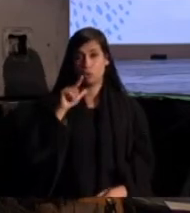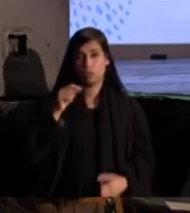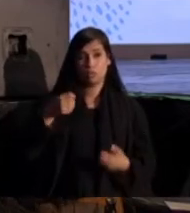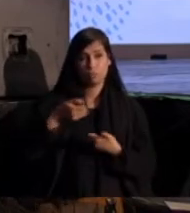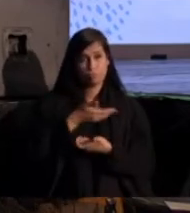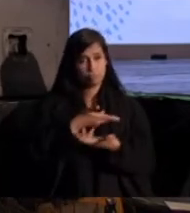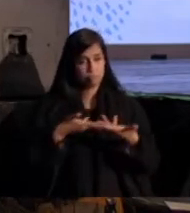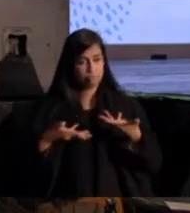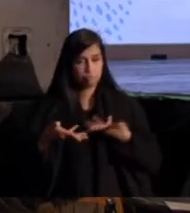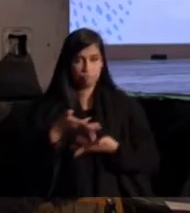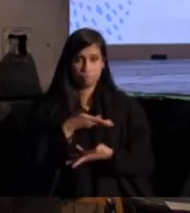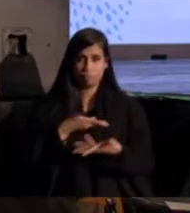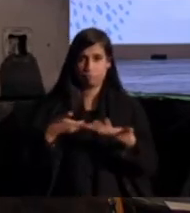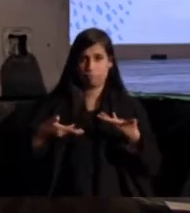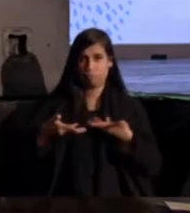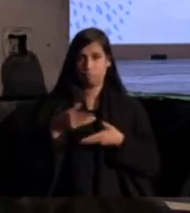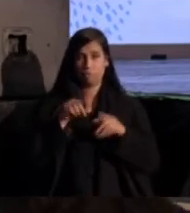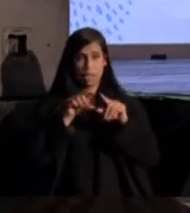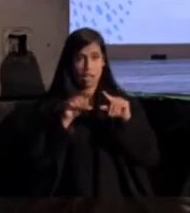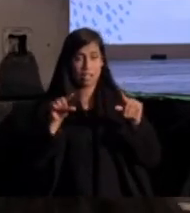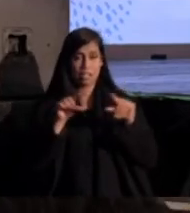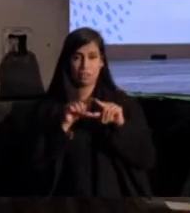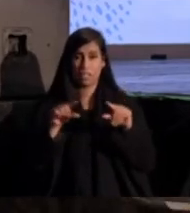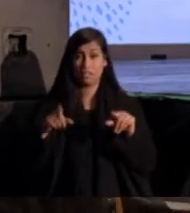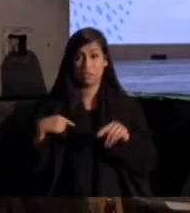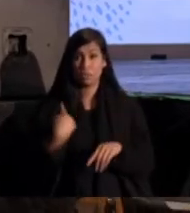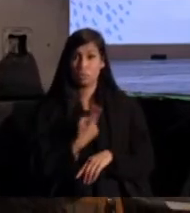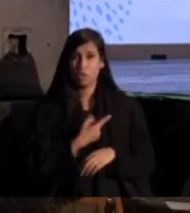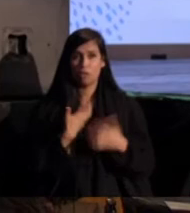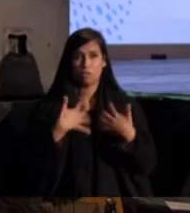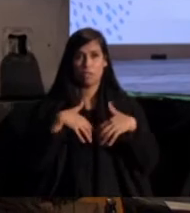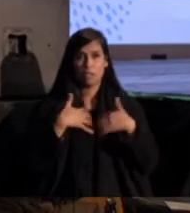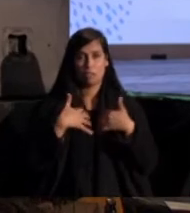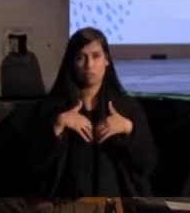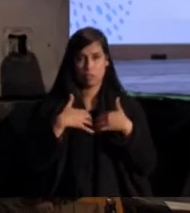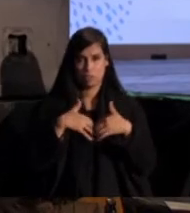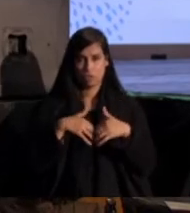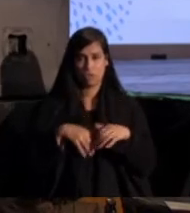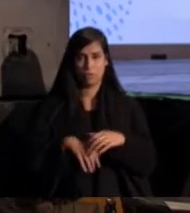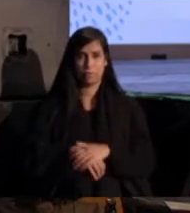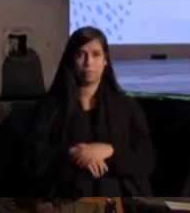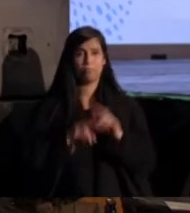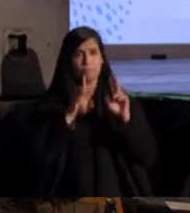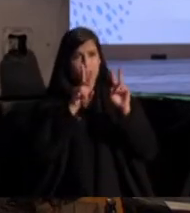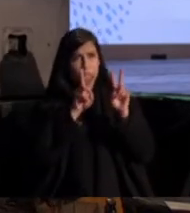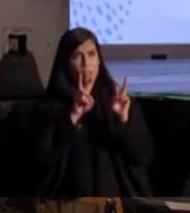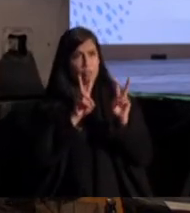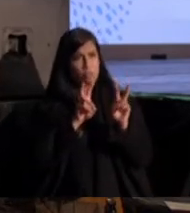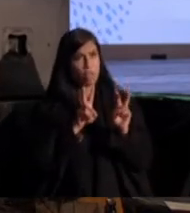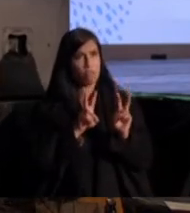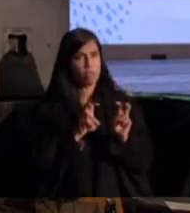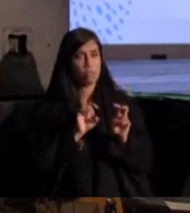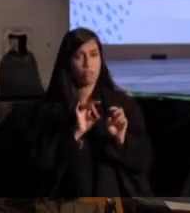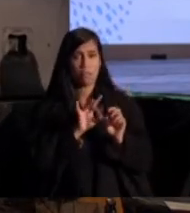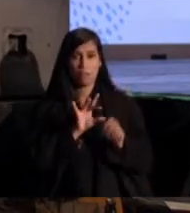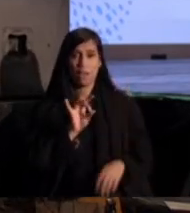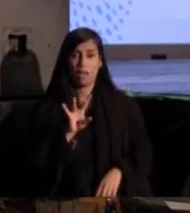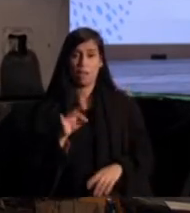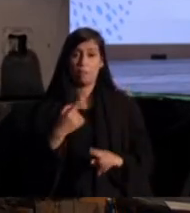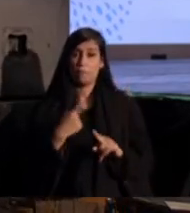né, Renato, essas filipetas todas e podemos comentar sobre elas, né, porque nem tudo do bucal